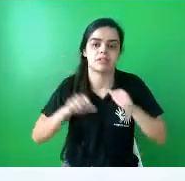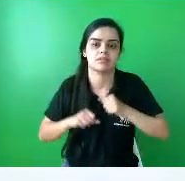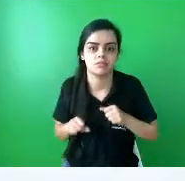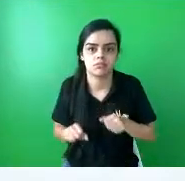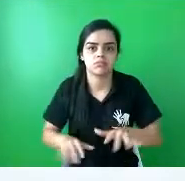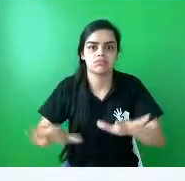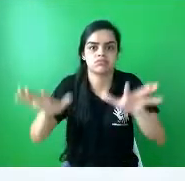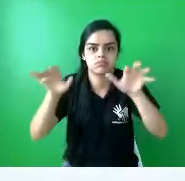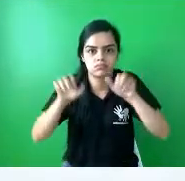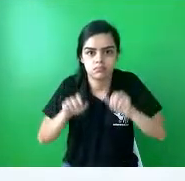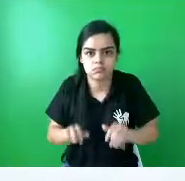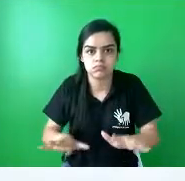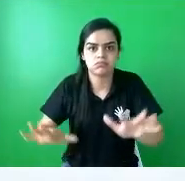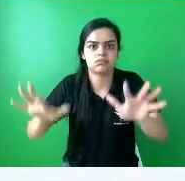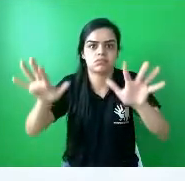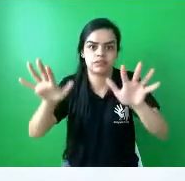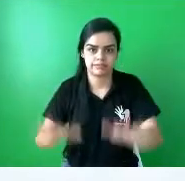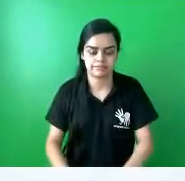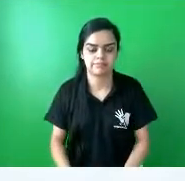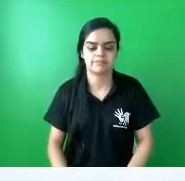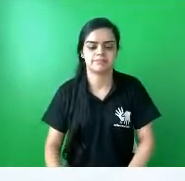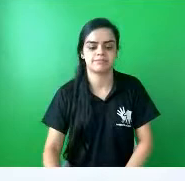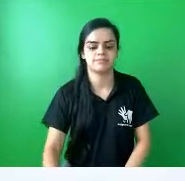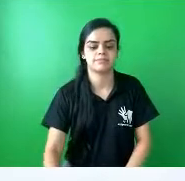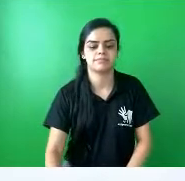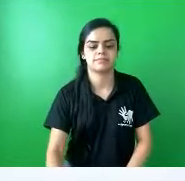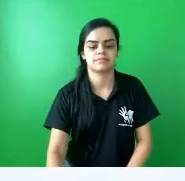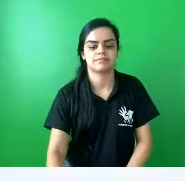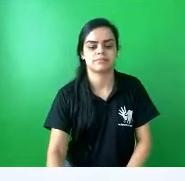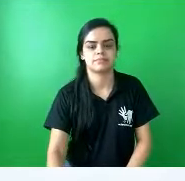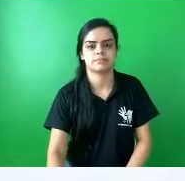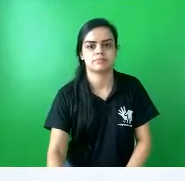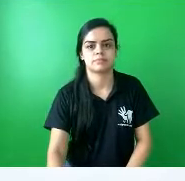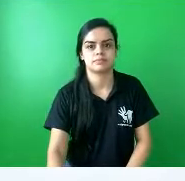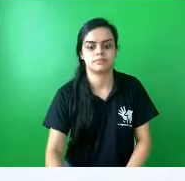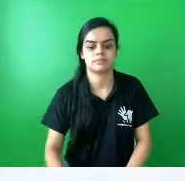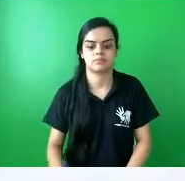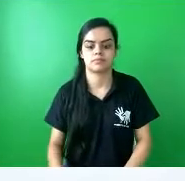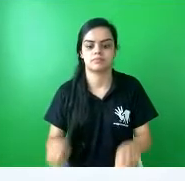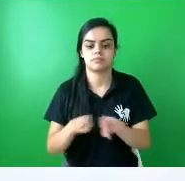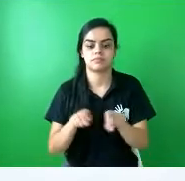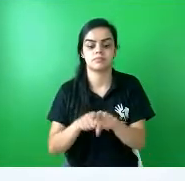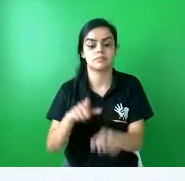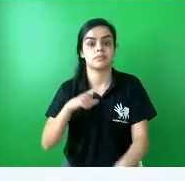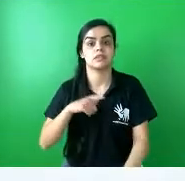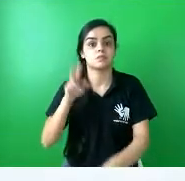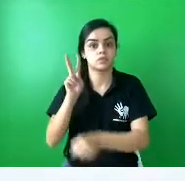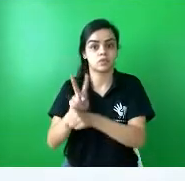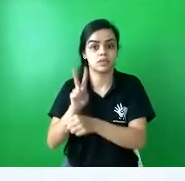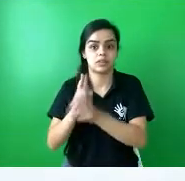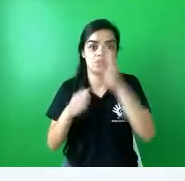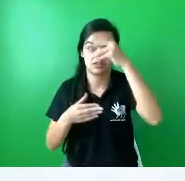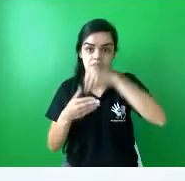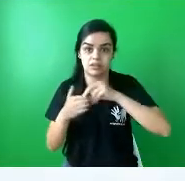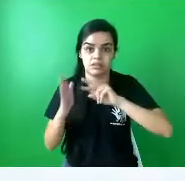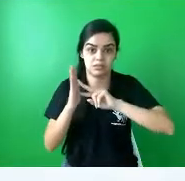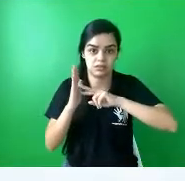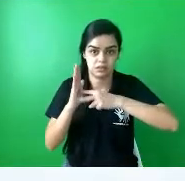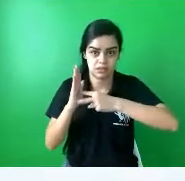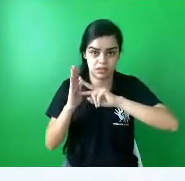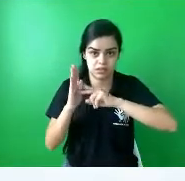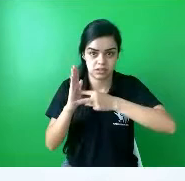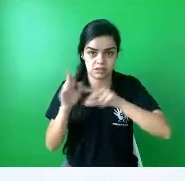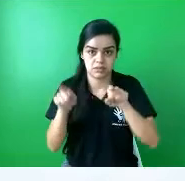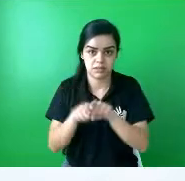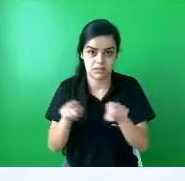se avance, que esse contágio consiga piorar um pouco mais a situação. Então, temos cuidado dentro do sindicato, conforme a Gil falou, não somos